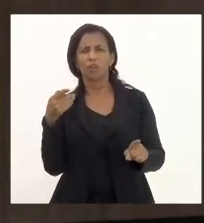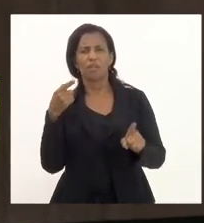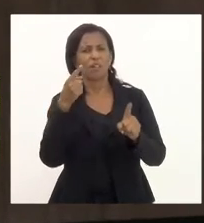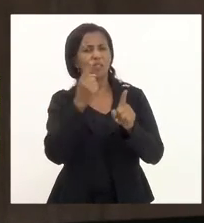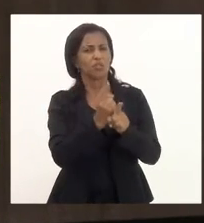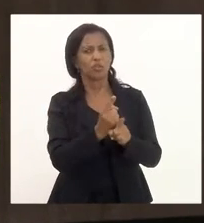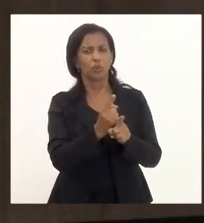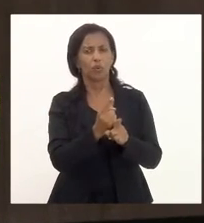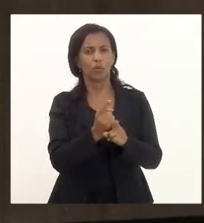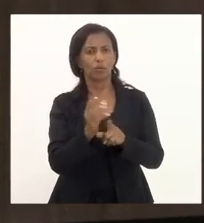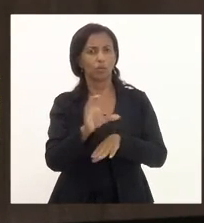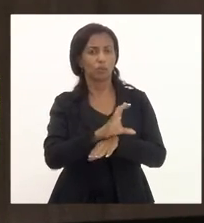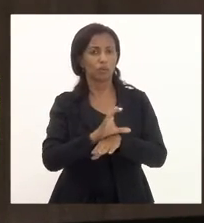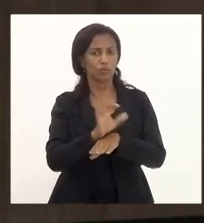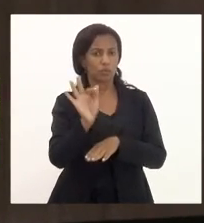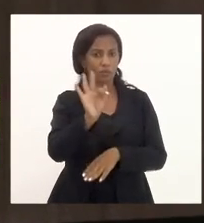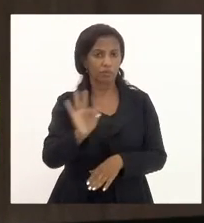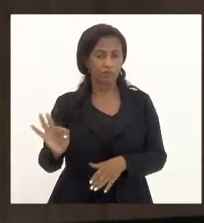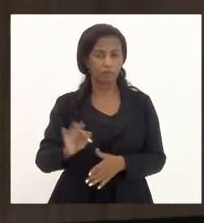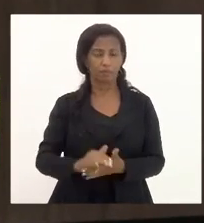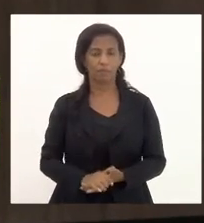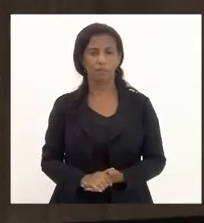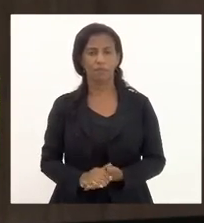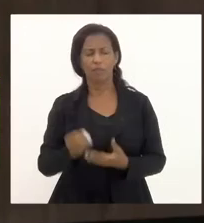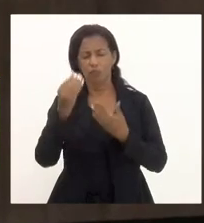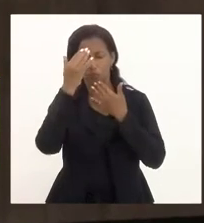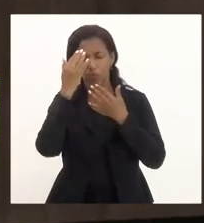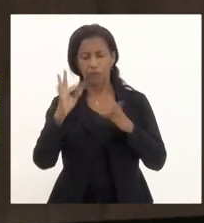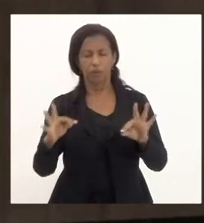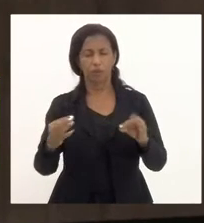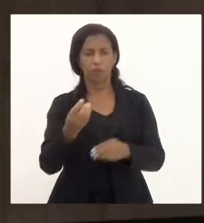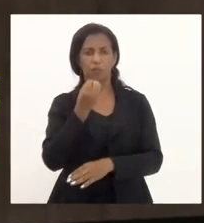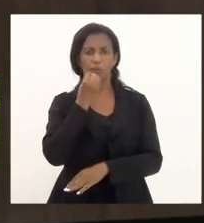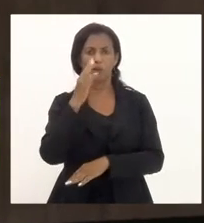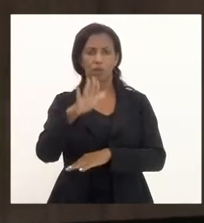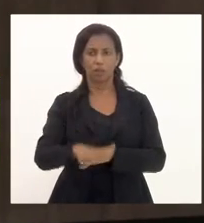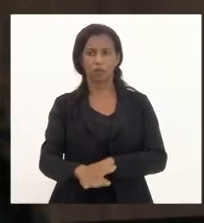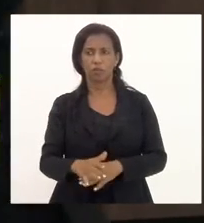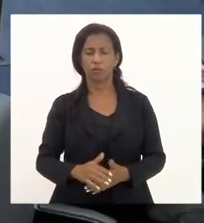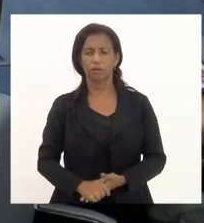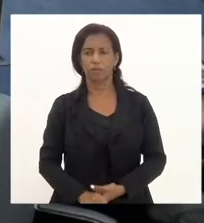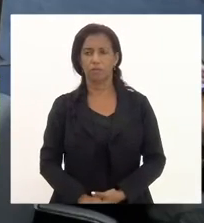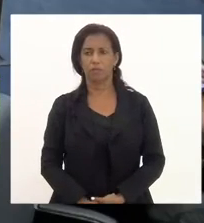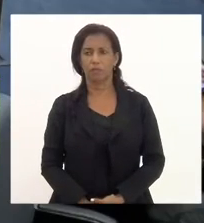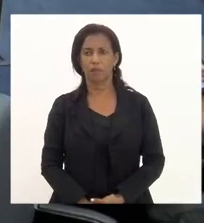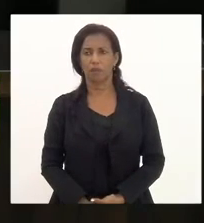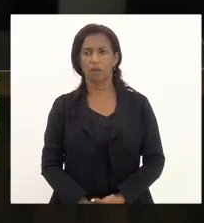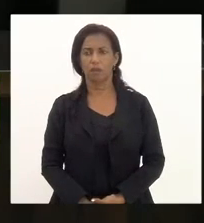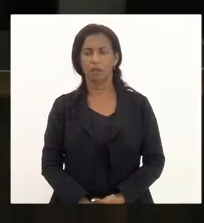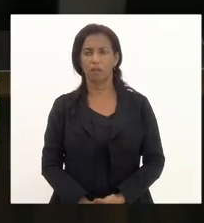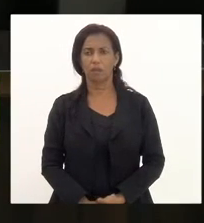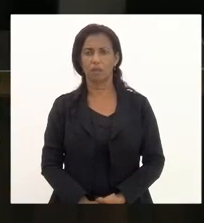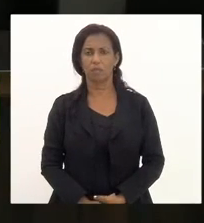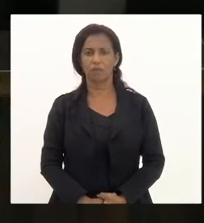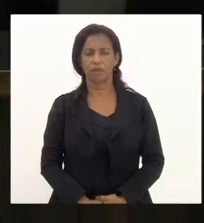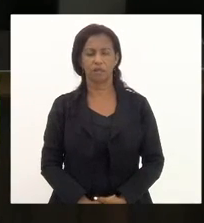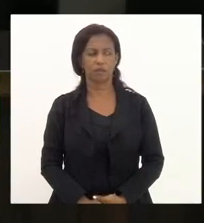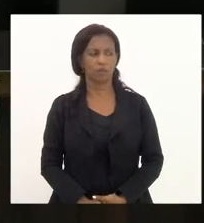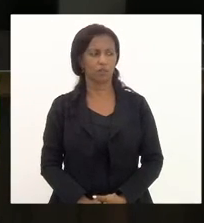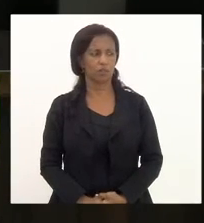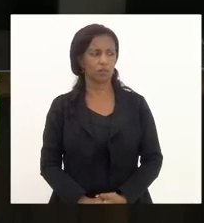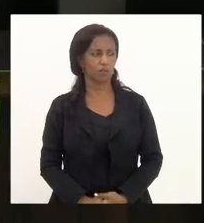de Encontro à própria condição Federal dessa exceção então muito obrigado a todos boa tarde obrigado senhor